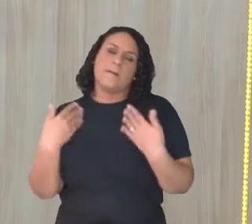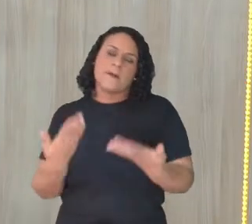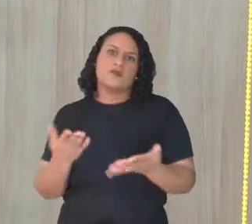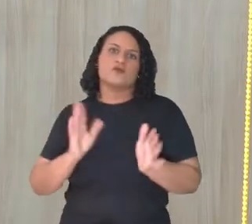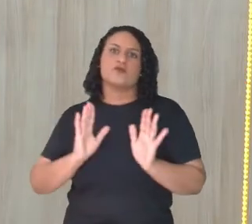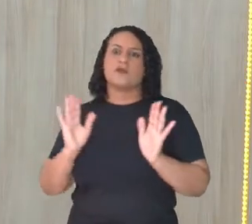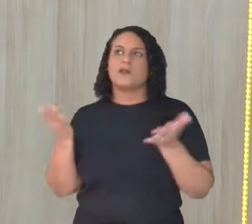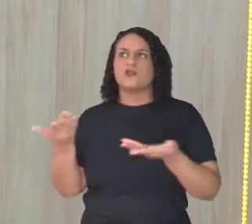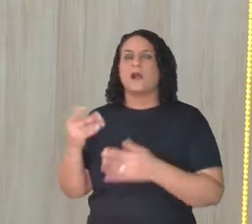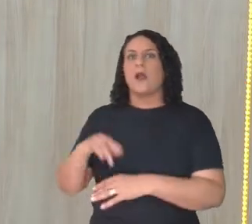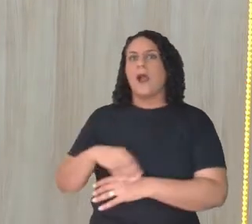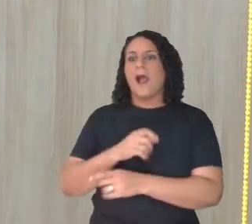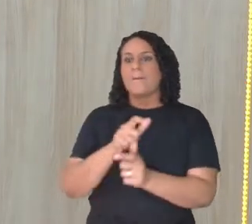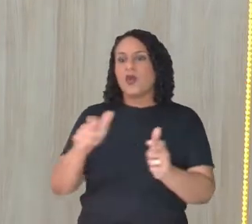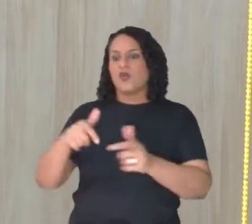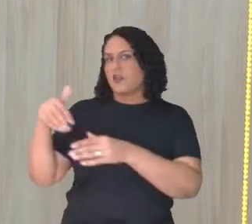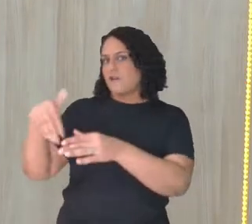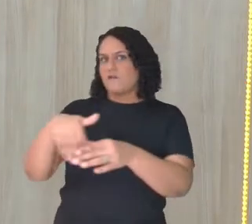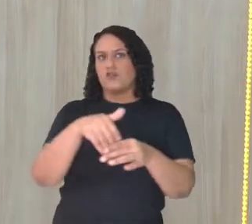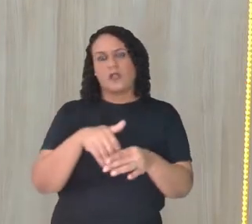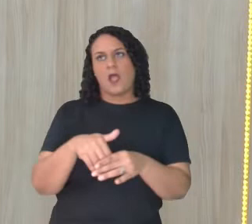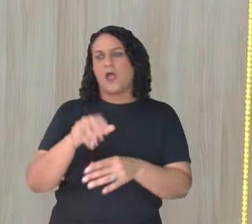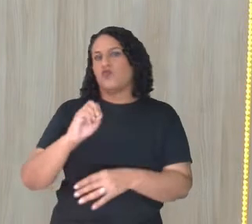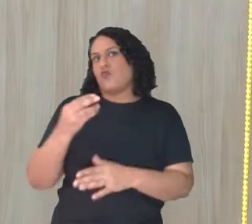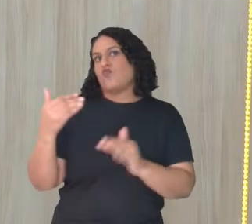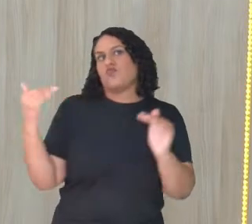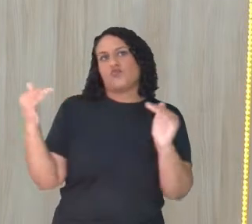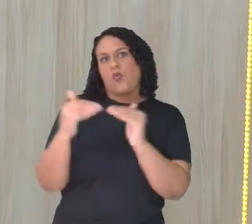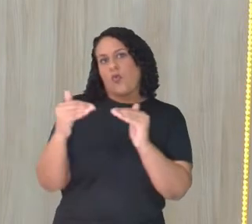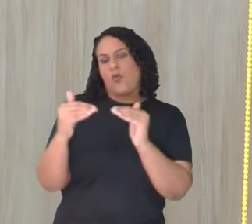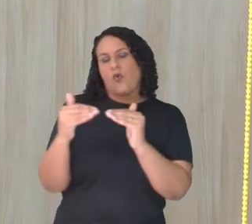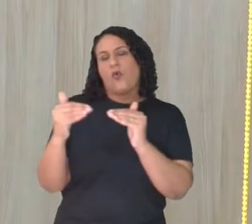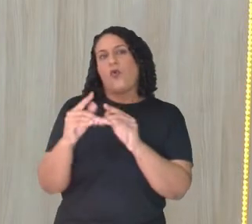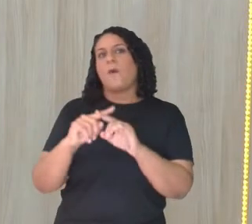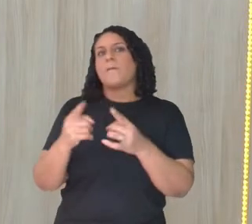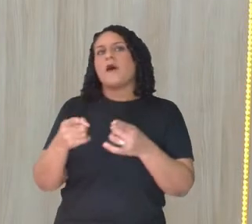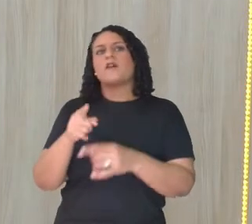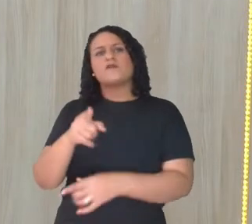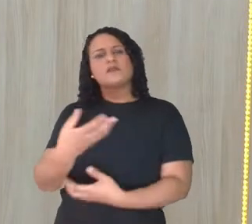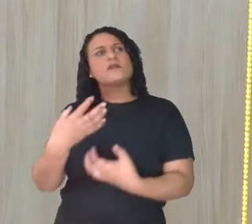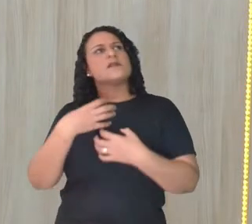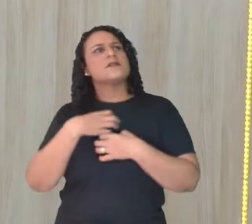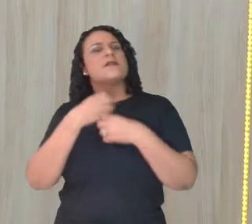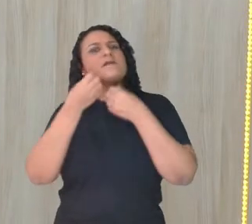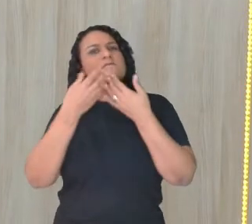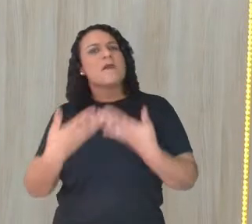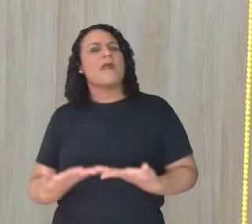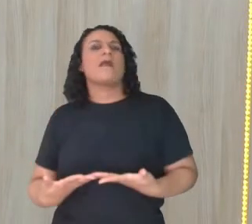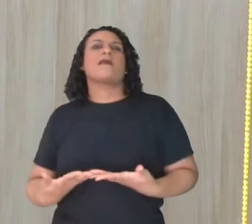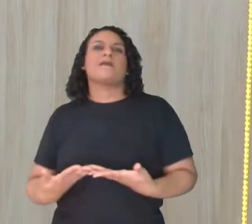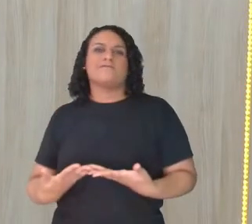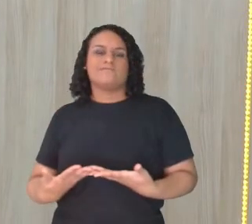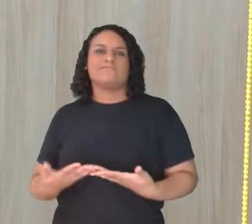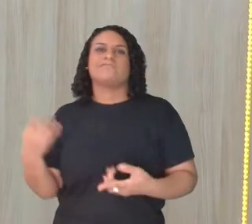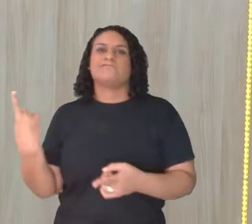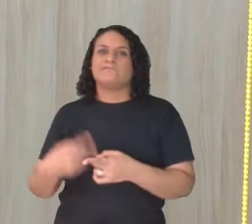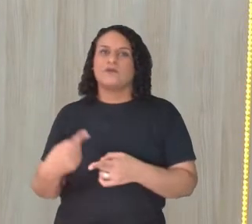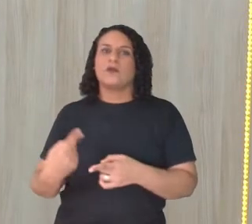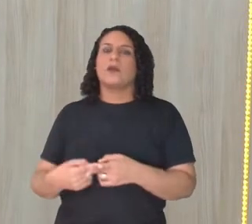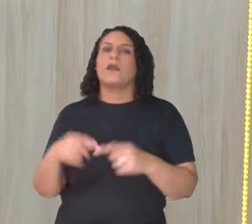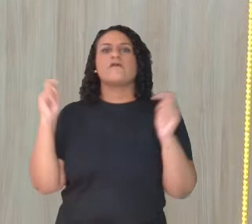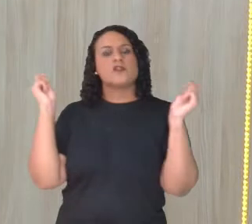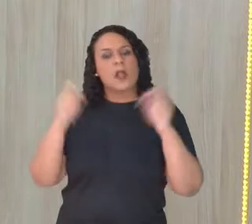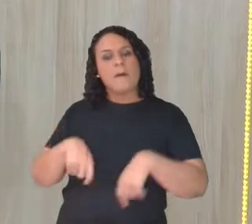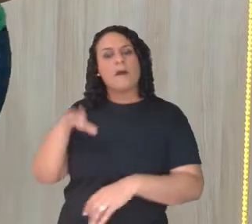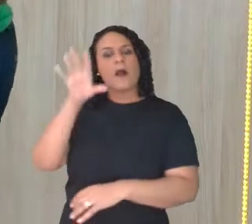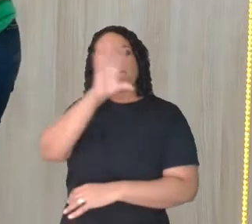votado pela maioria, ainda que a maioria não concorde, mas você sai leve, satisfeito. Por quê? Porque você conseguiu se comunicar